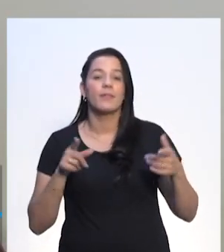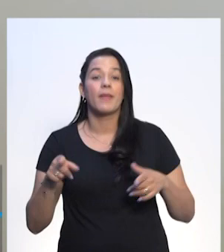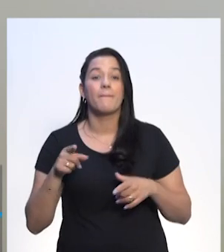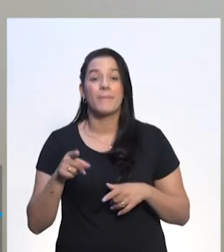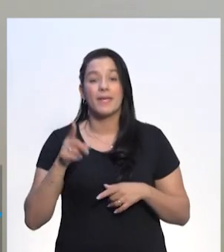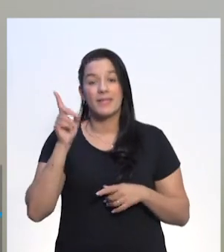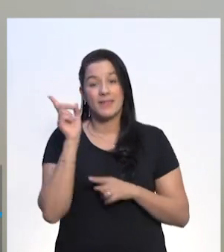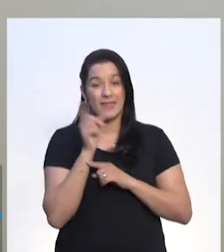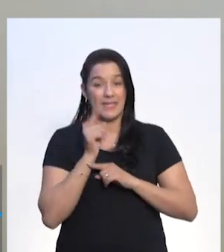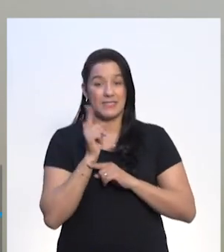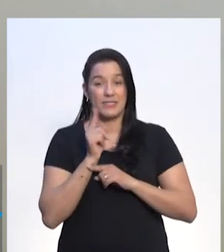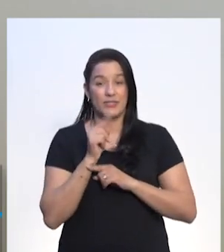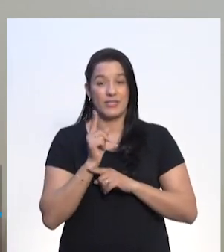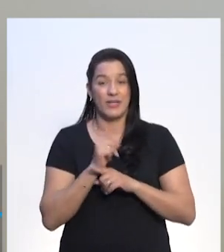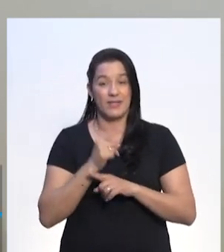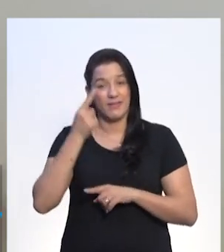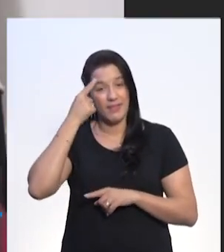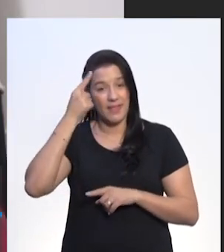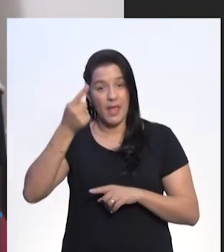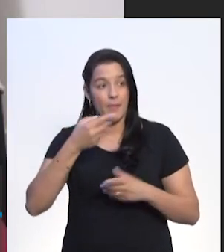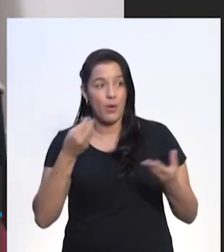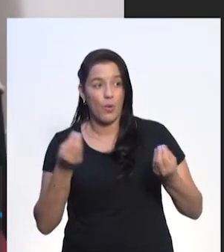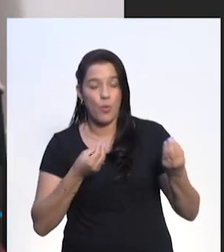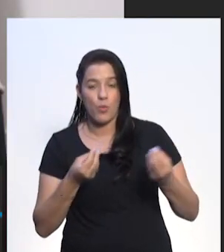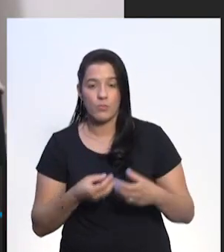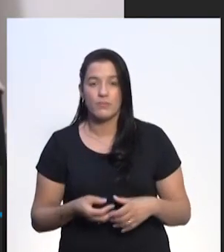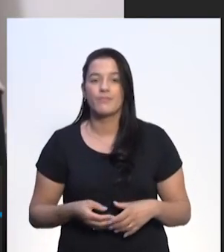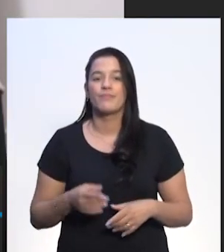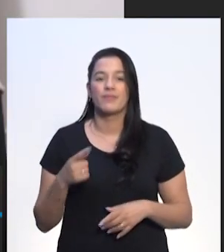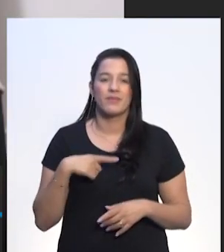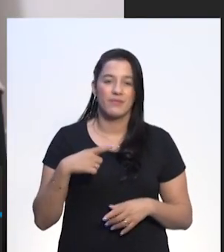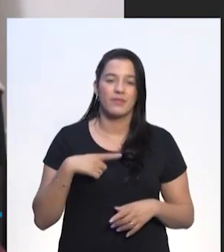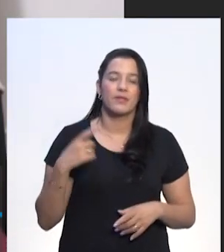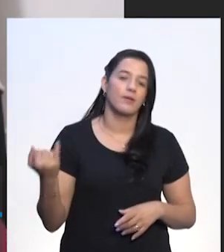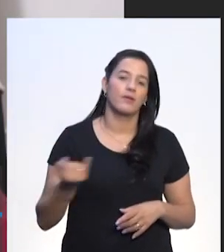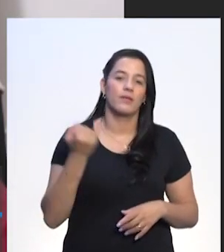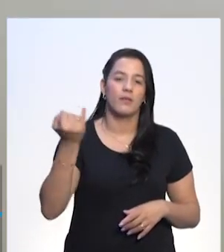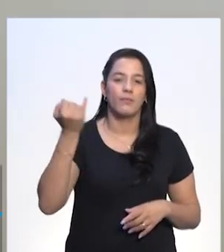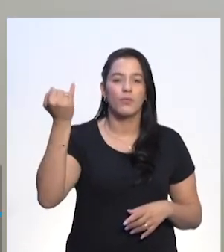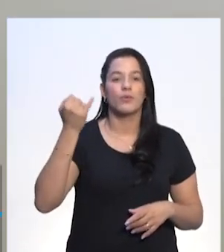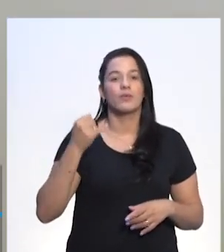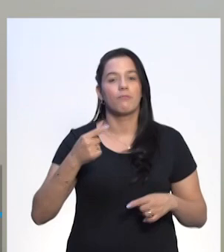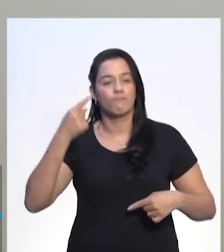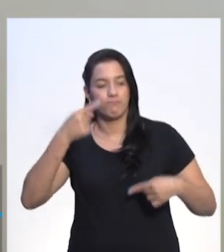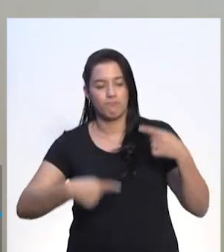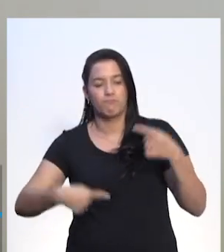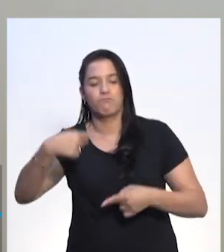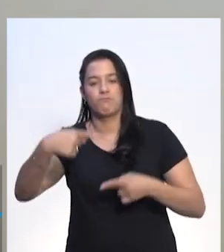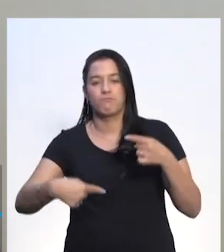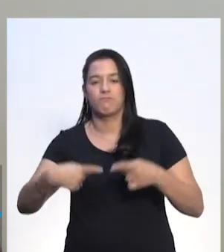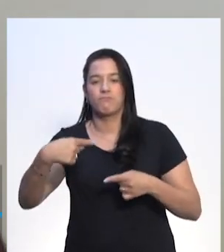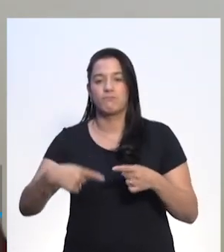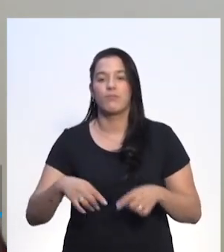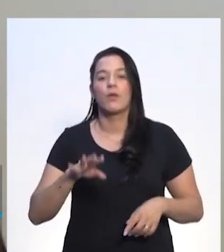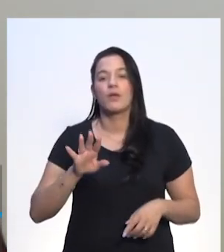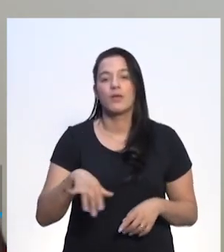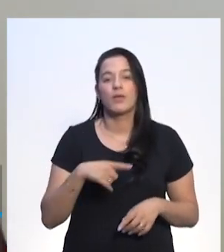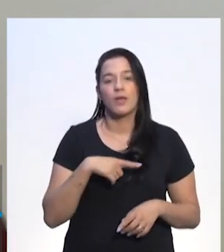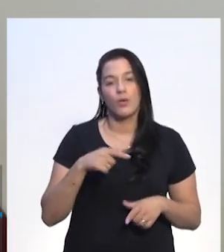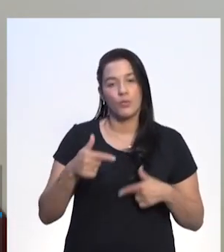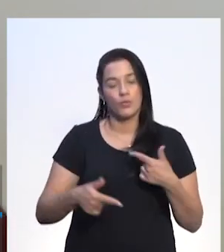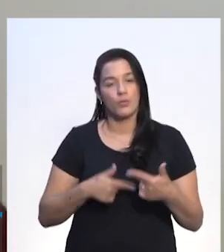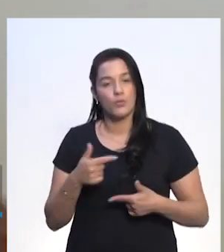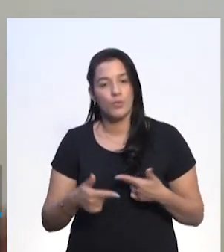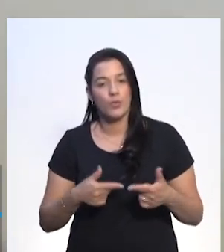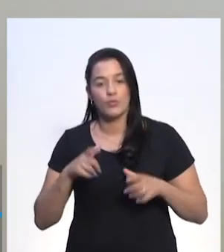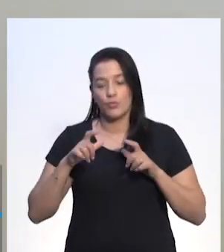taxistas, lembra, Fabi? Justamente Nossa. Por causa da importância dessa função, o emprego, né,